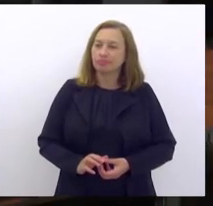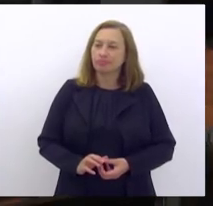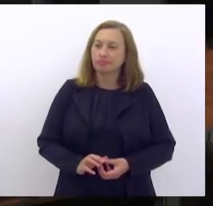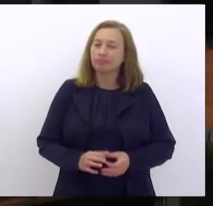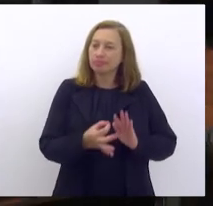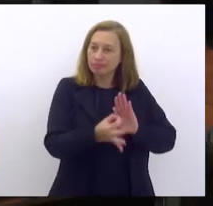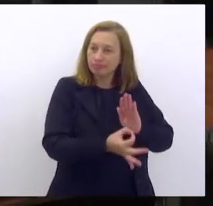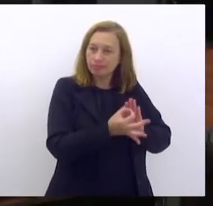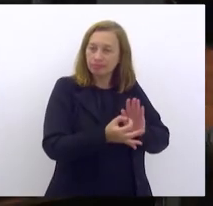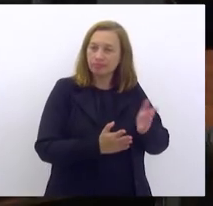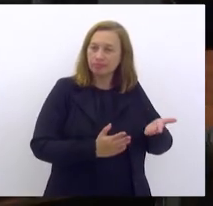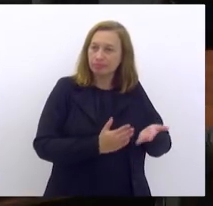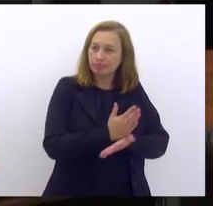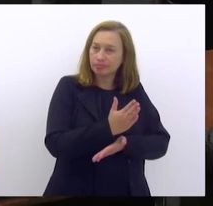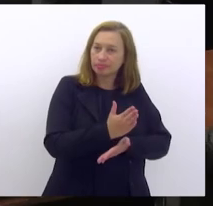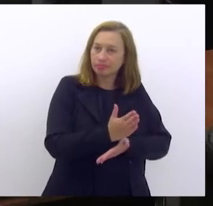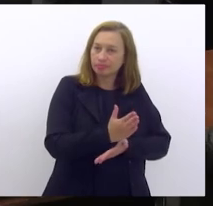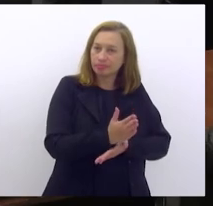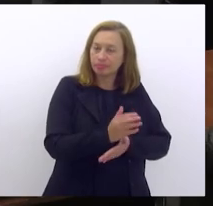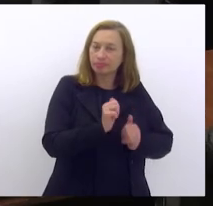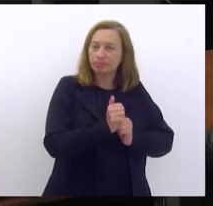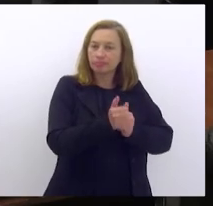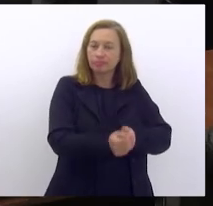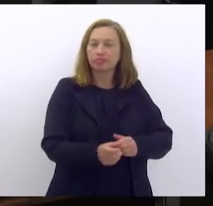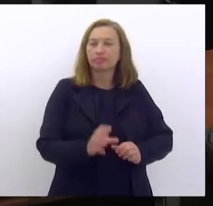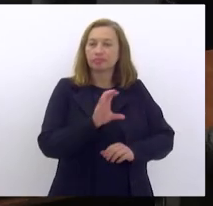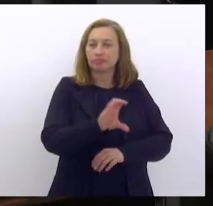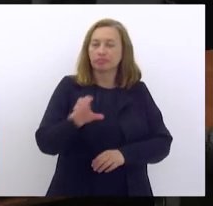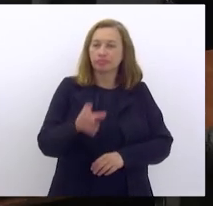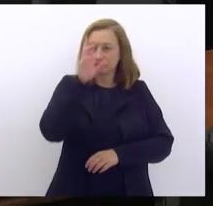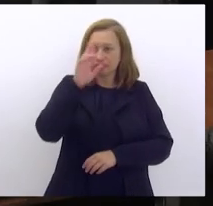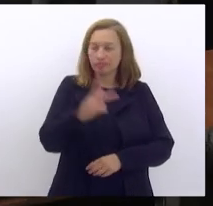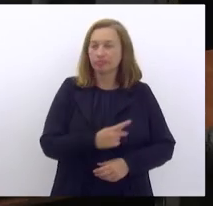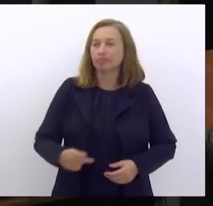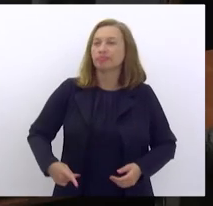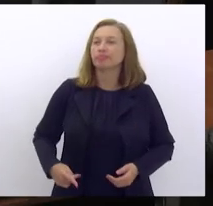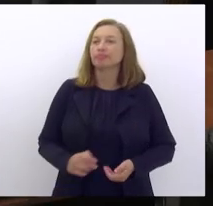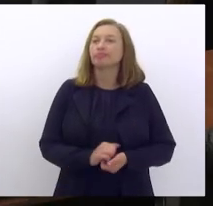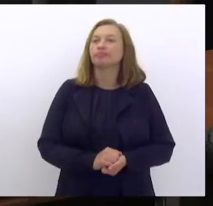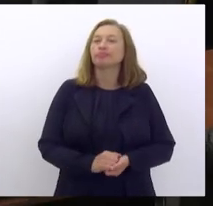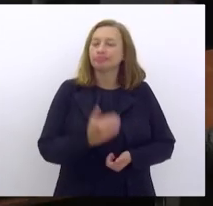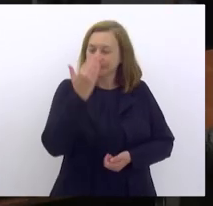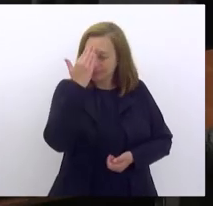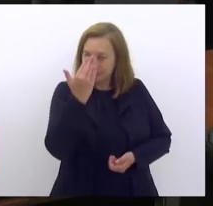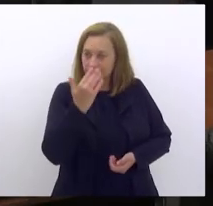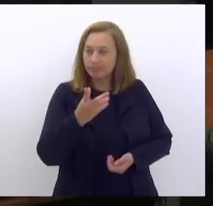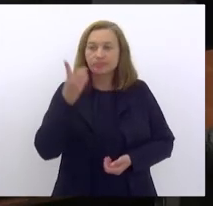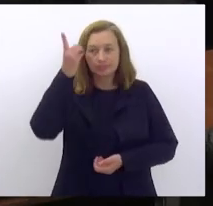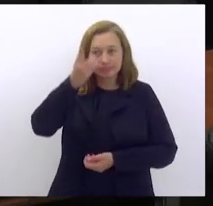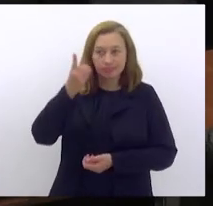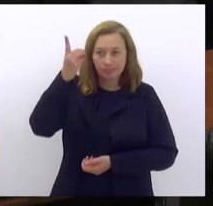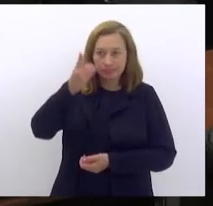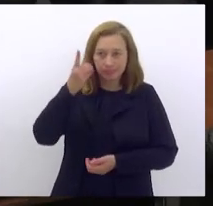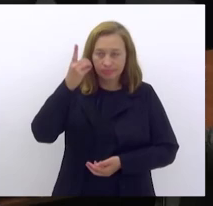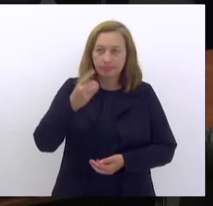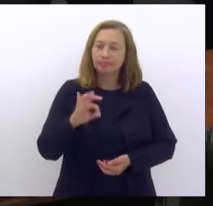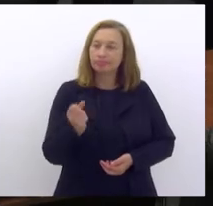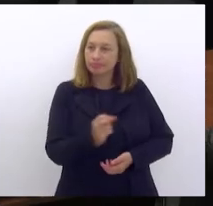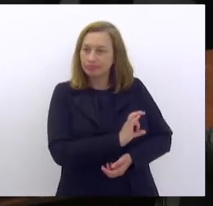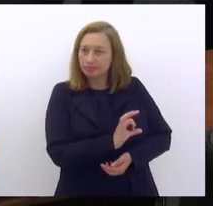Parecer favorável nos termos do parecer da CCJ. Muito obrigado, minha nobre deputada Marta